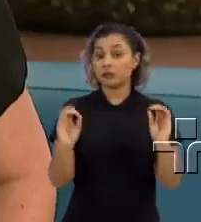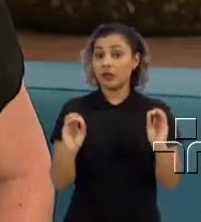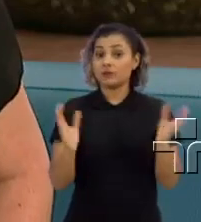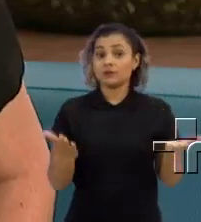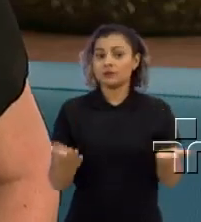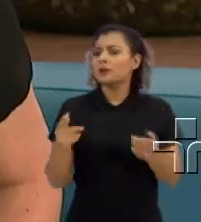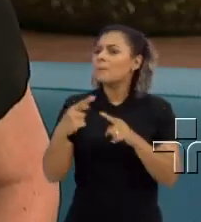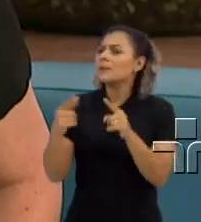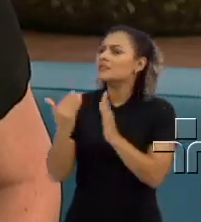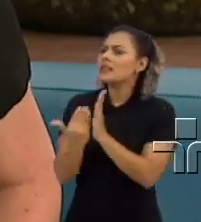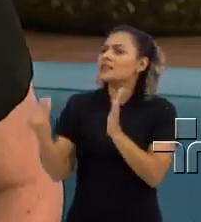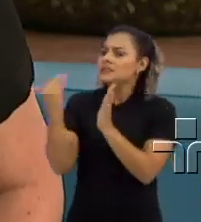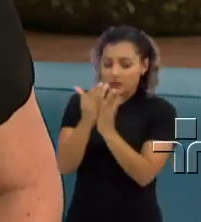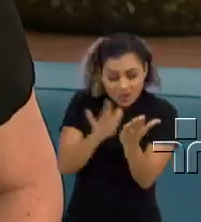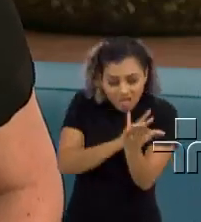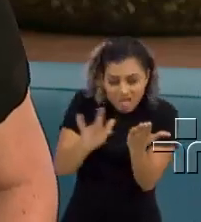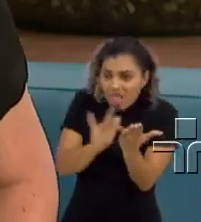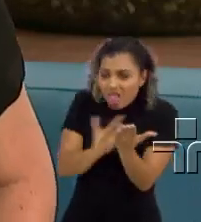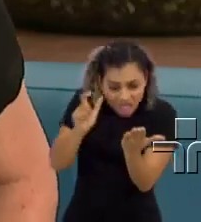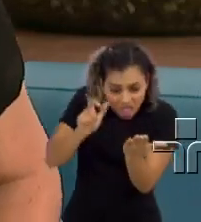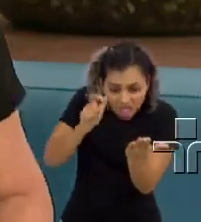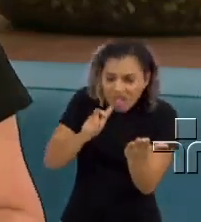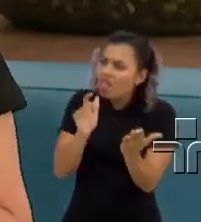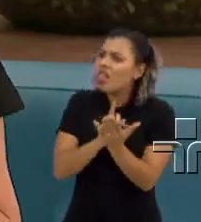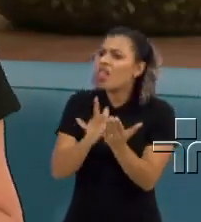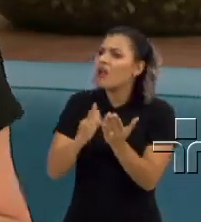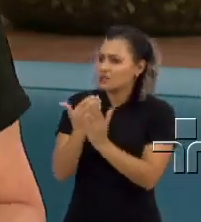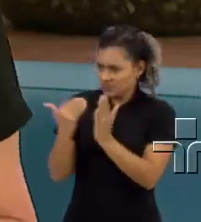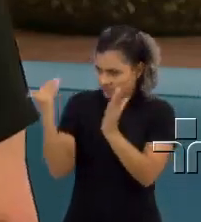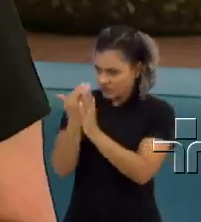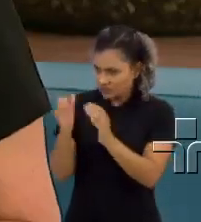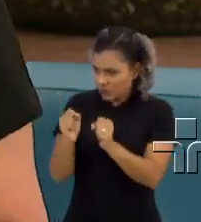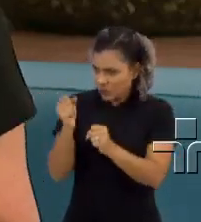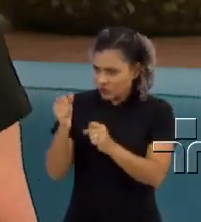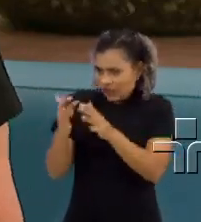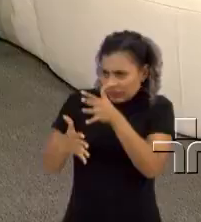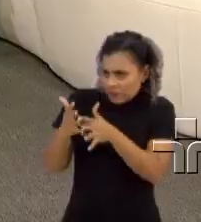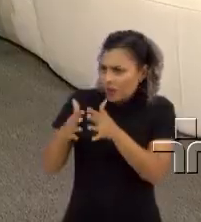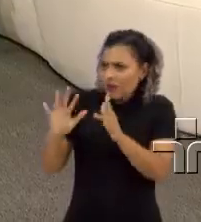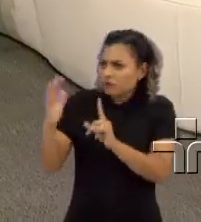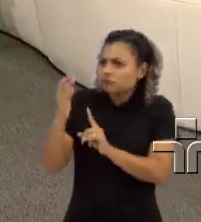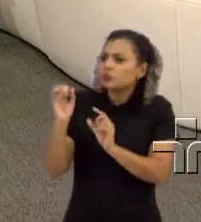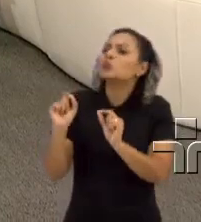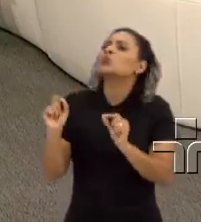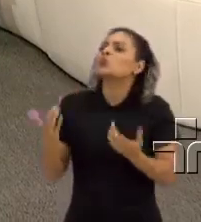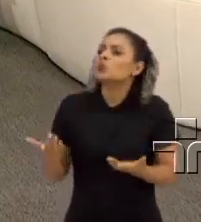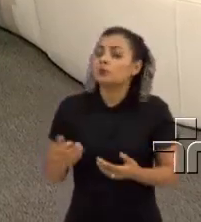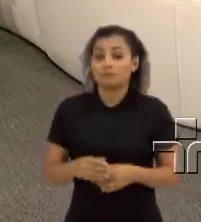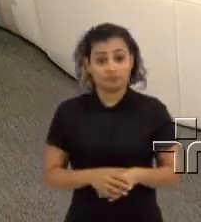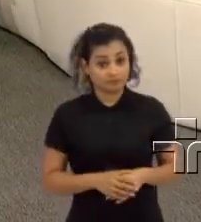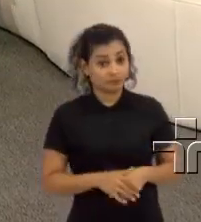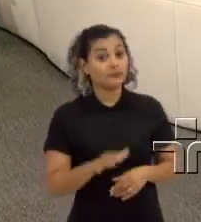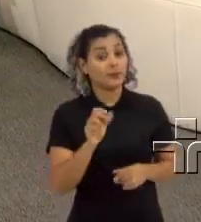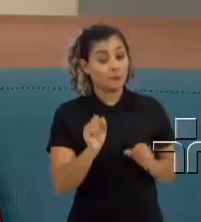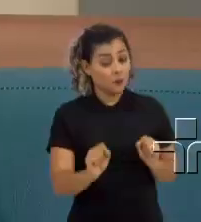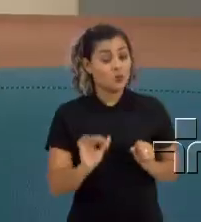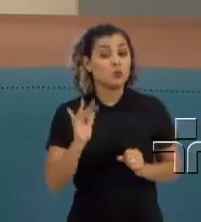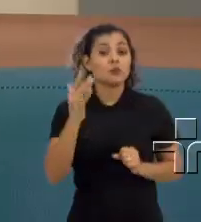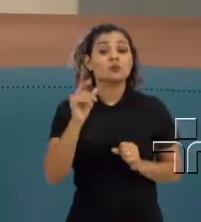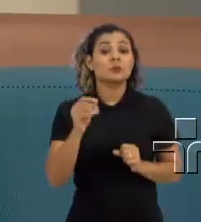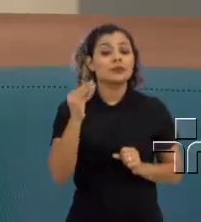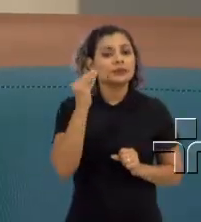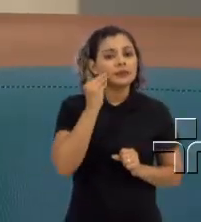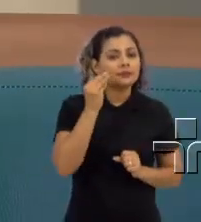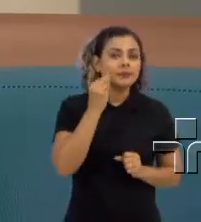e o excesso de tela, o excesso de tecnologia, o que isso pode causar, Béia? Eu acho que você pode